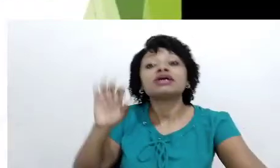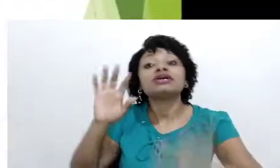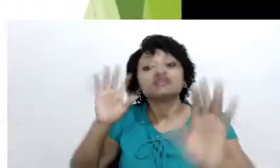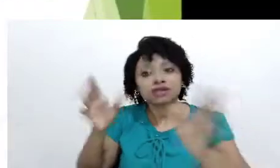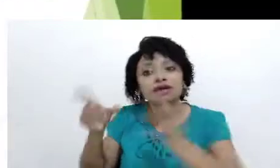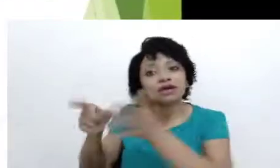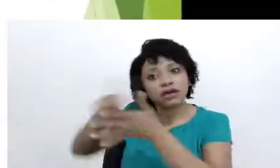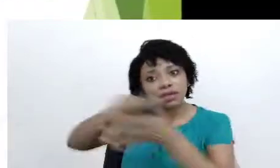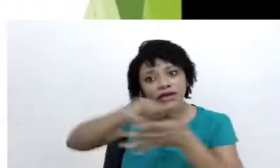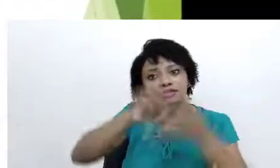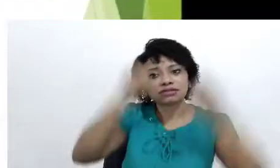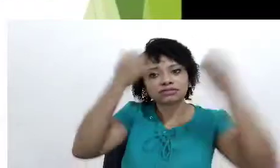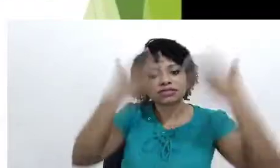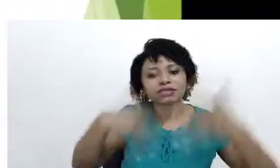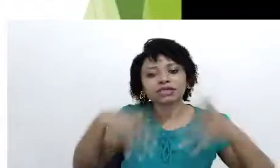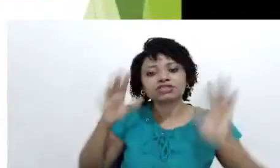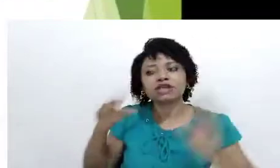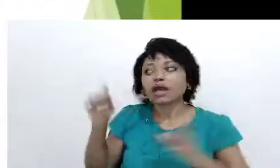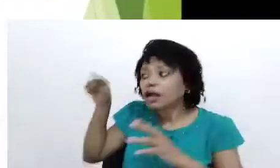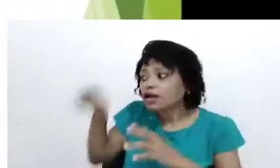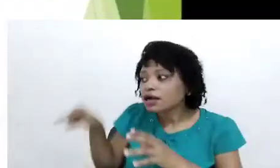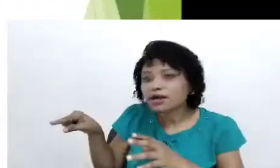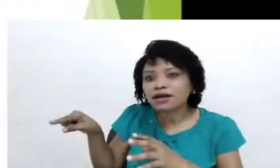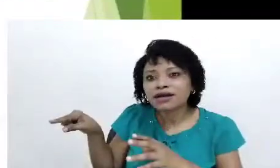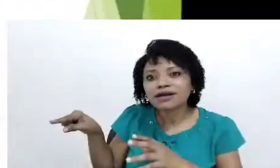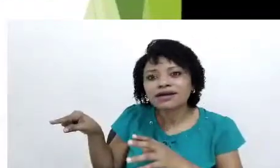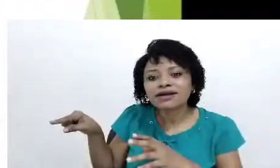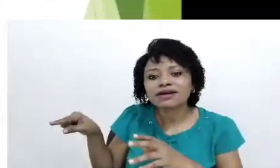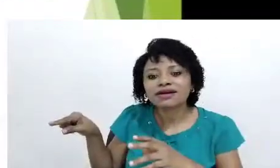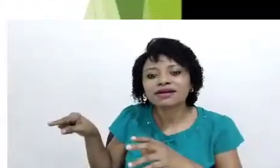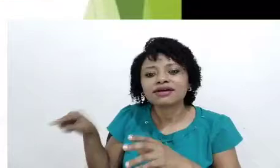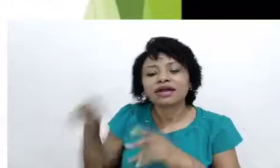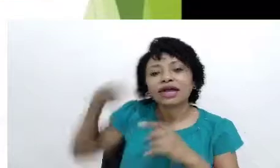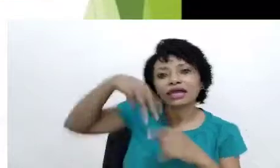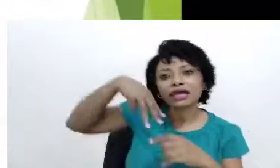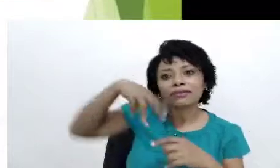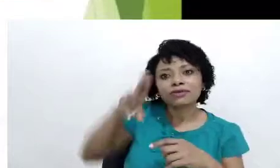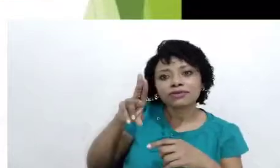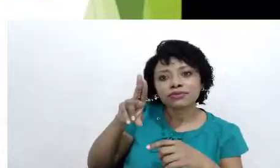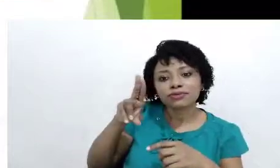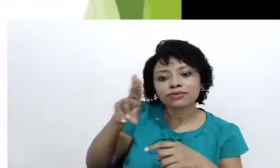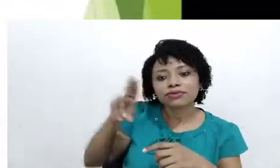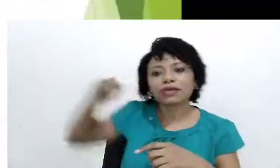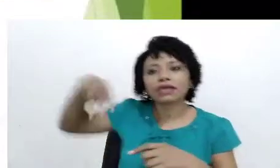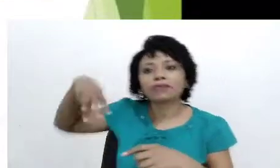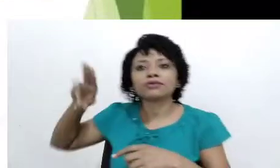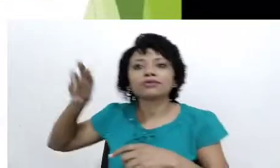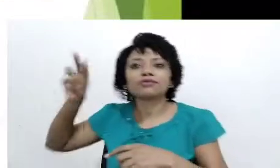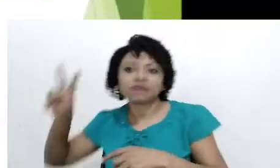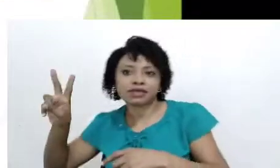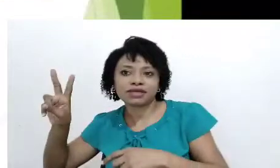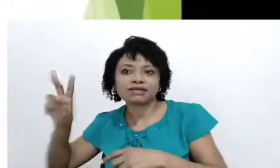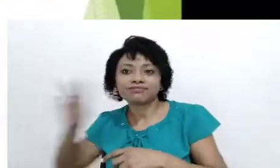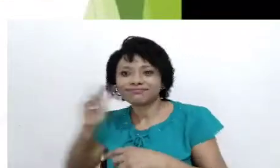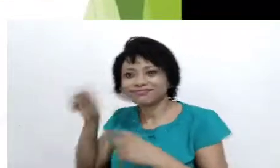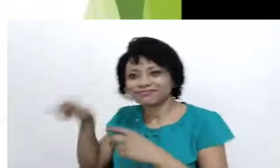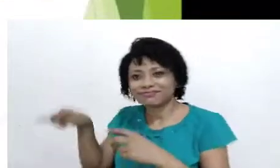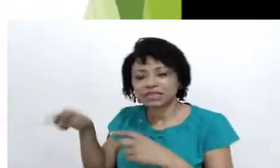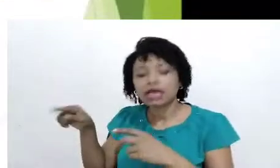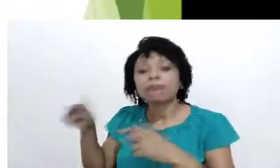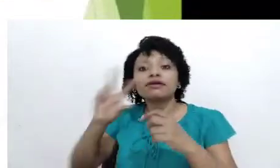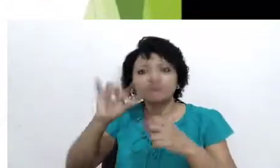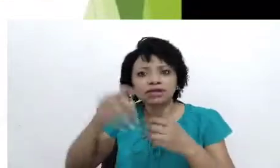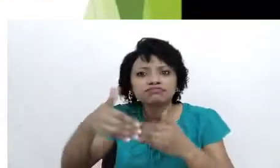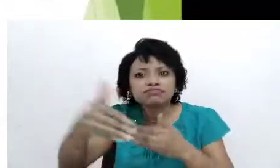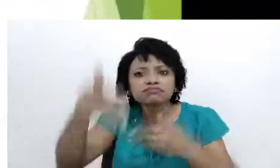tipos de movimento. A gente viu o movimento uniforme e a gente viu o movimento uniformemente variado. A gente vai relembrar